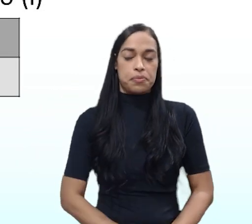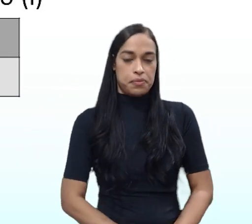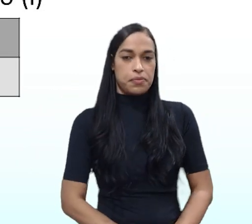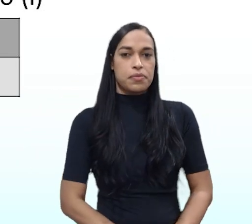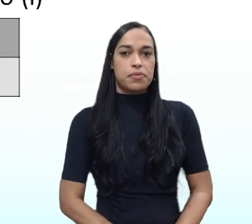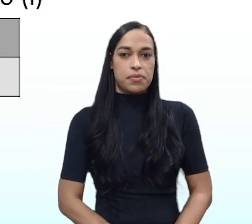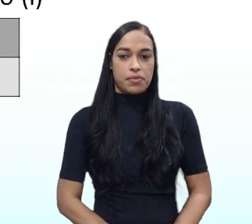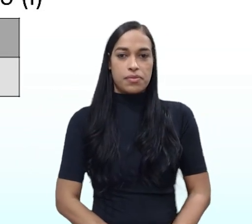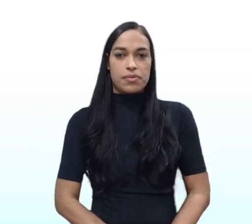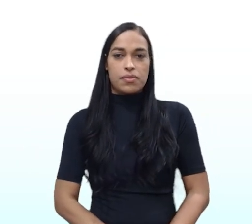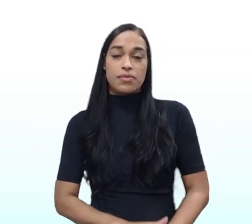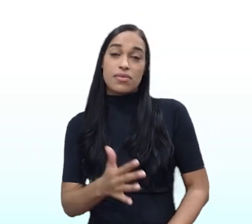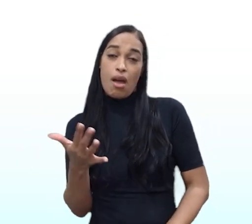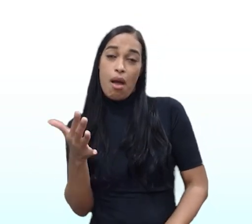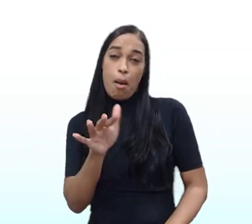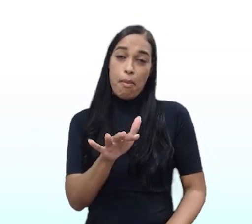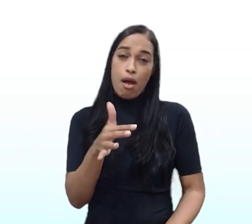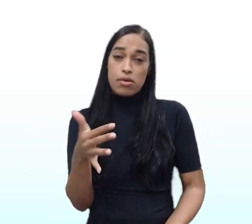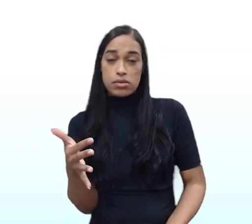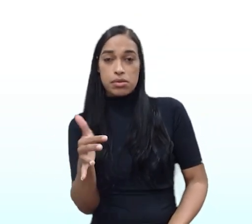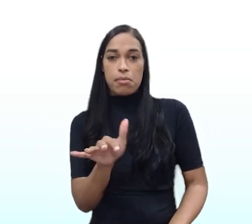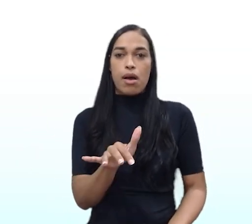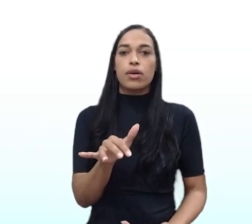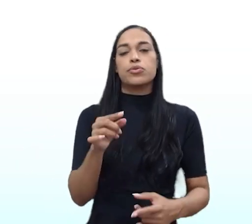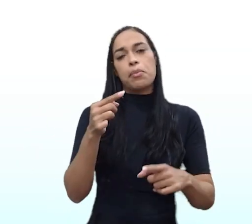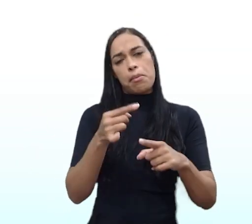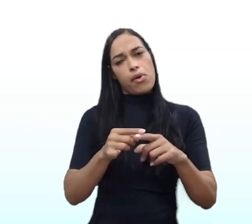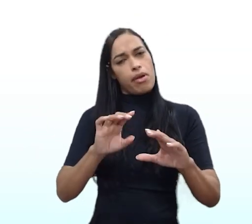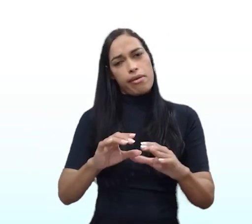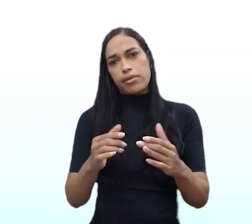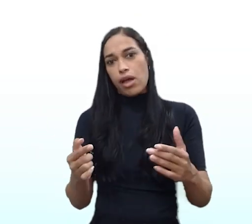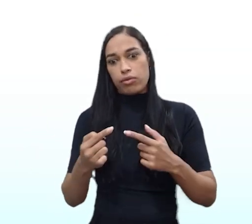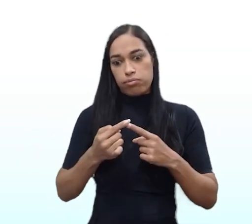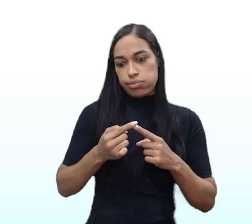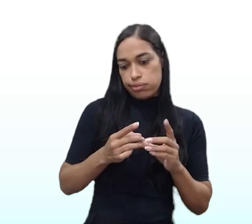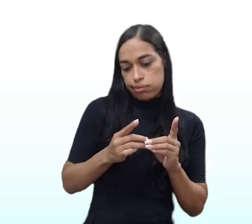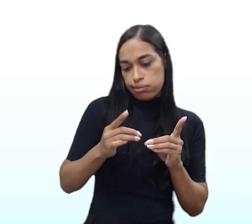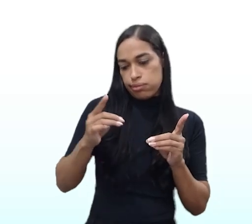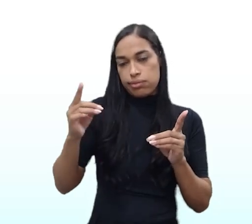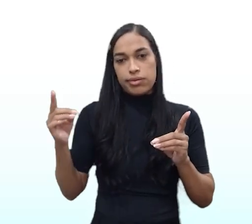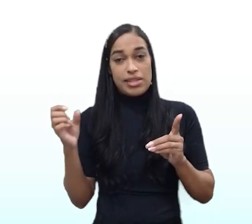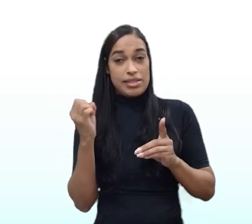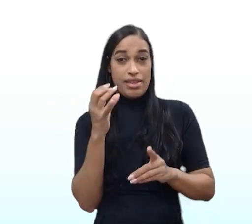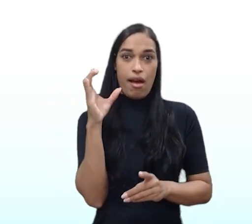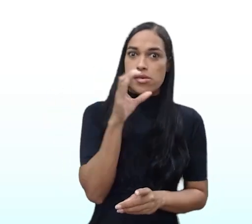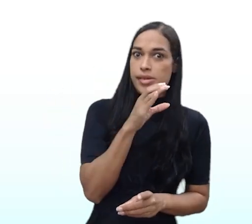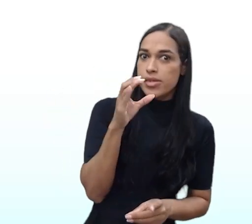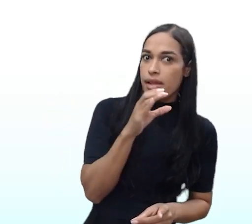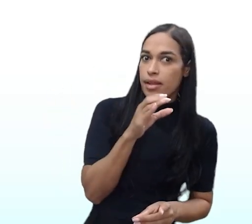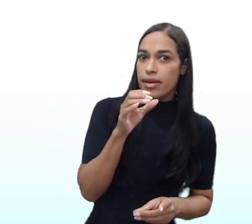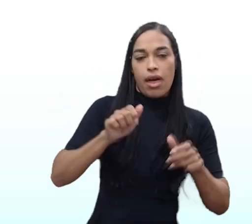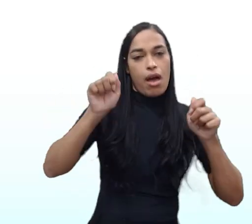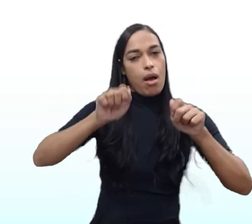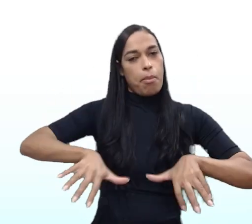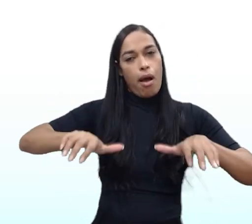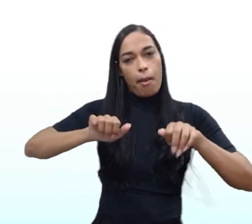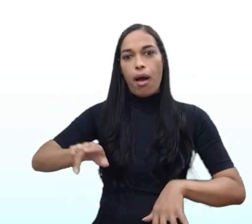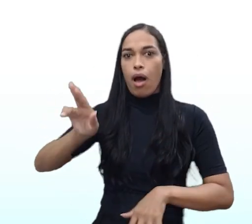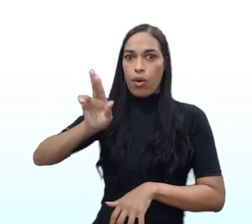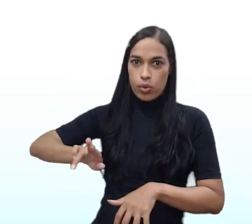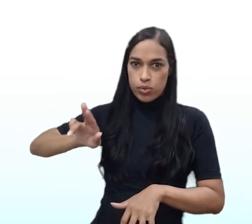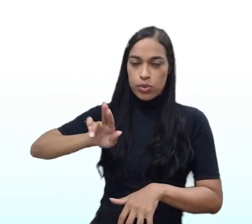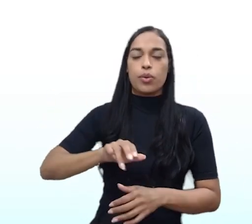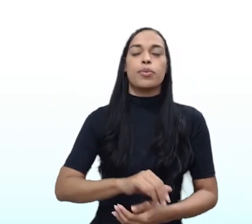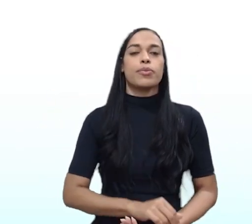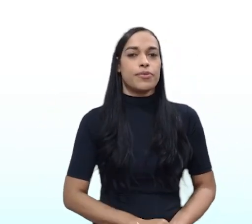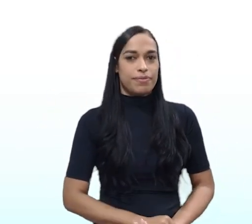21,25 litros, tá bom? É aproximado porque também é óbvio, né, que durante o percurso, se você acelerar demais, pode